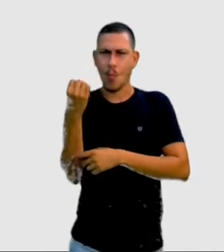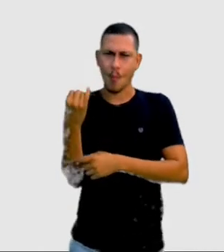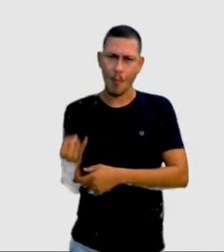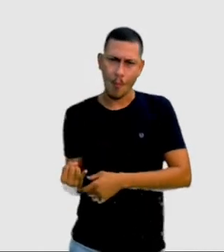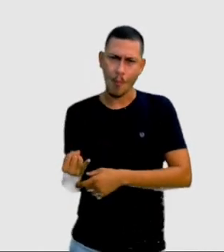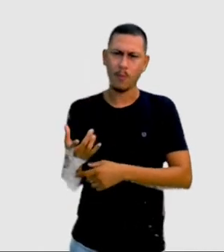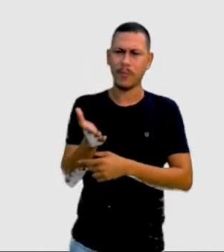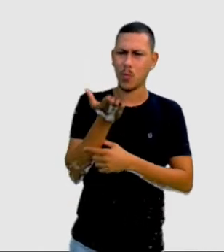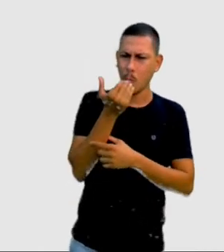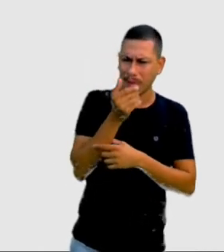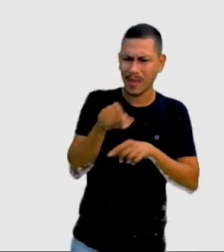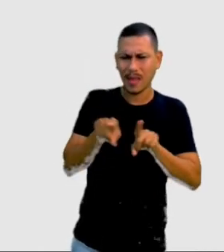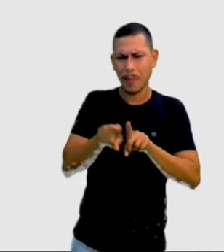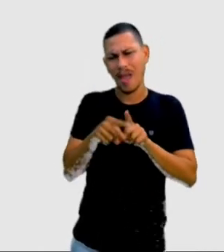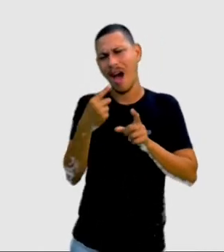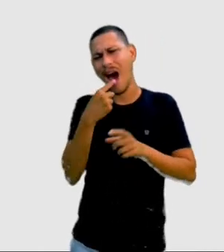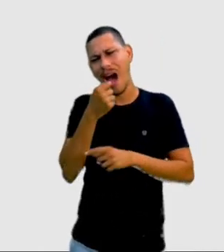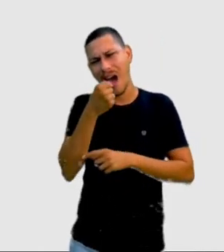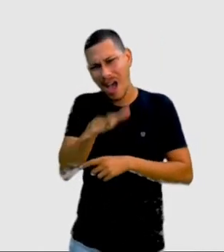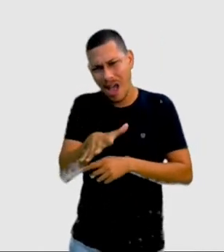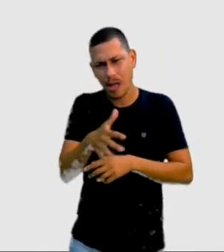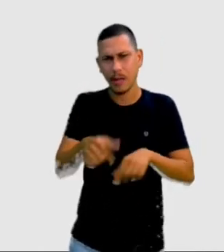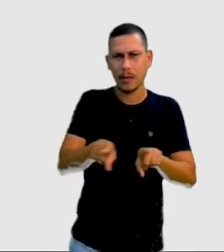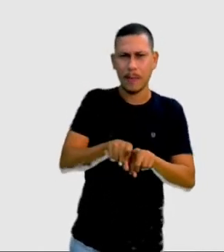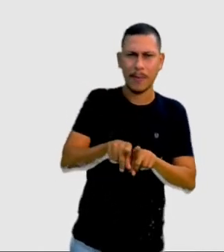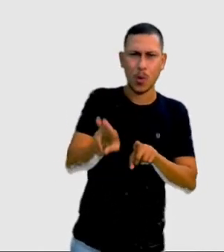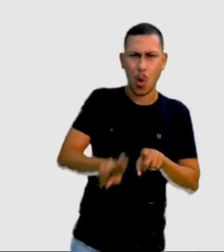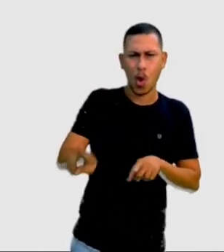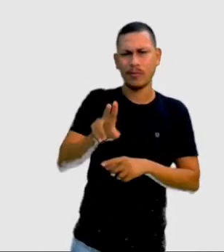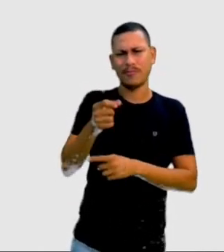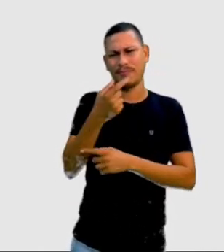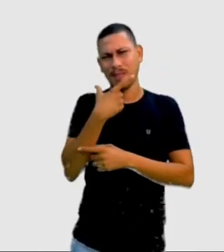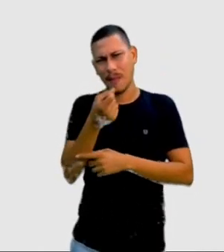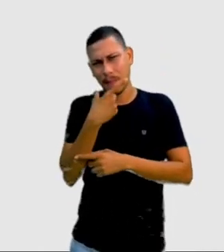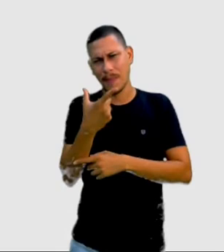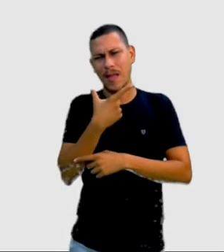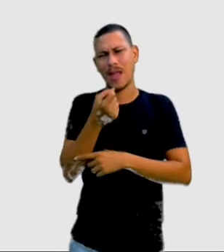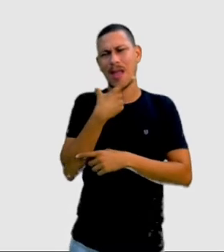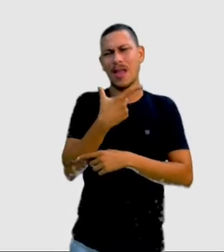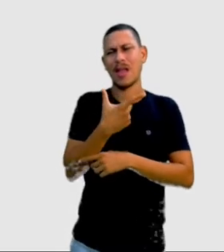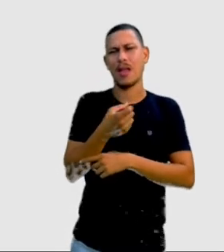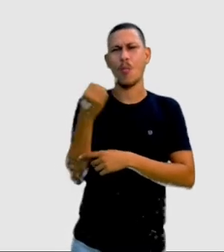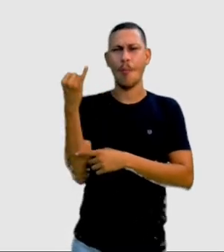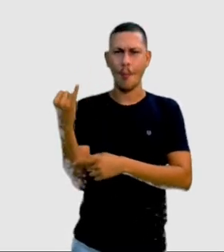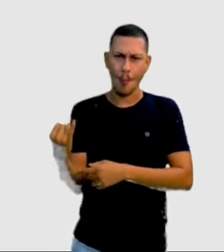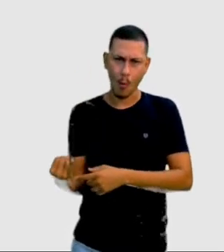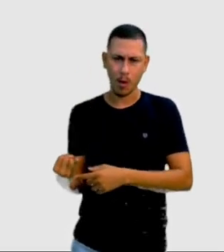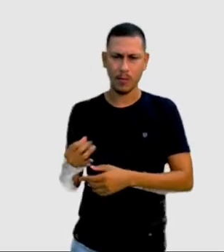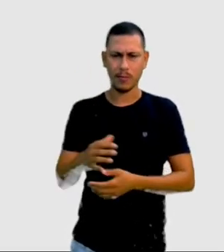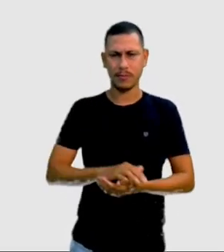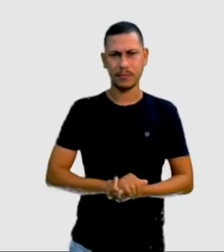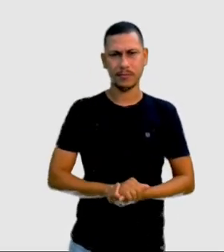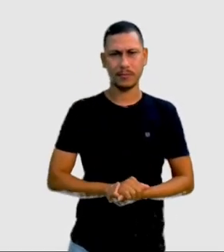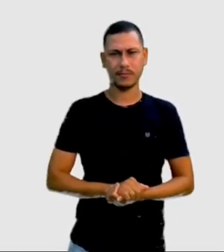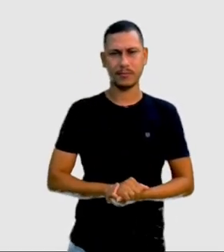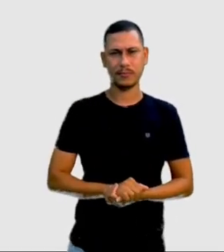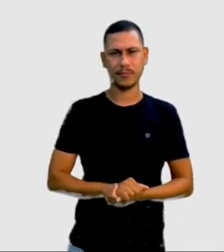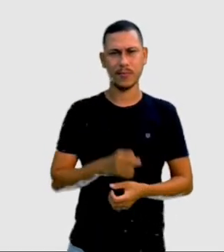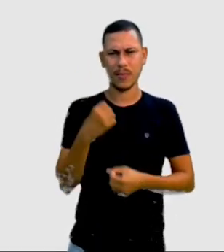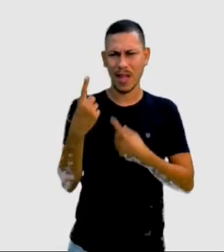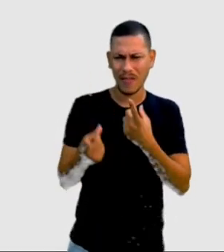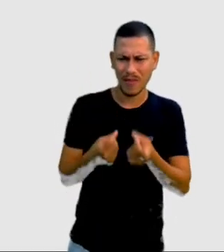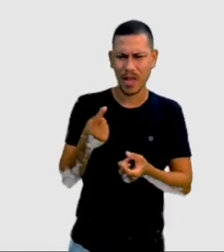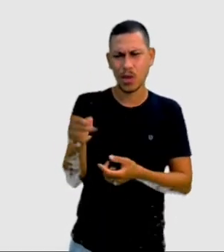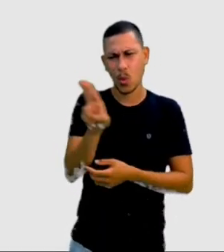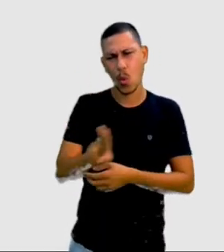colocar comida para fora, uso de suplementos ou ervas para perder peso, né? Ervas muitas vezes utilizadas